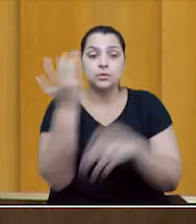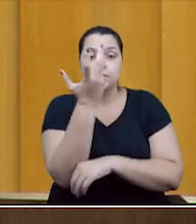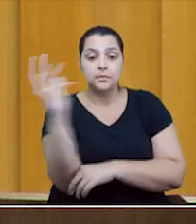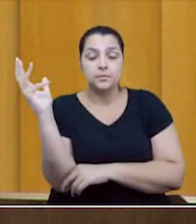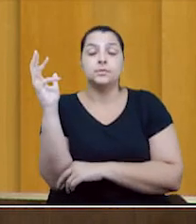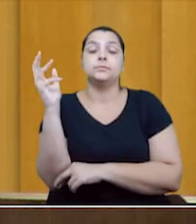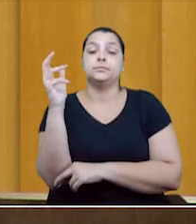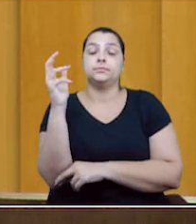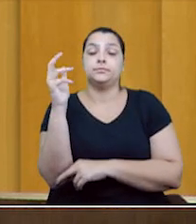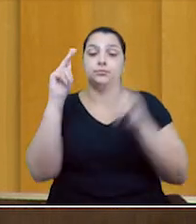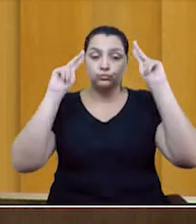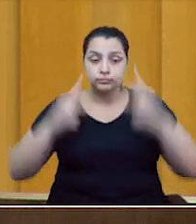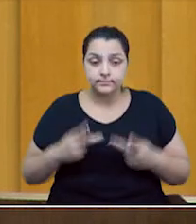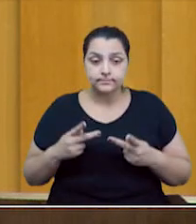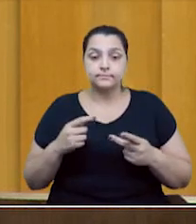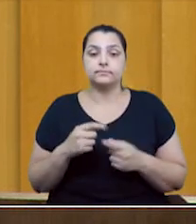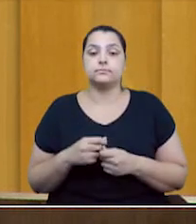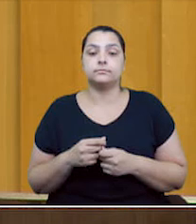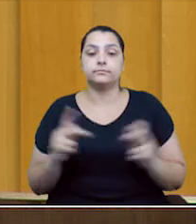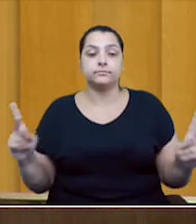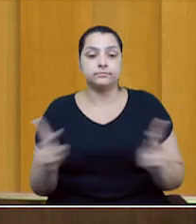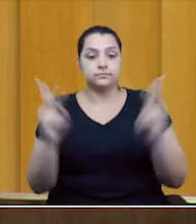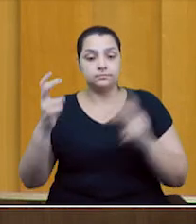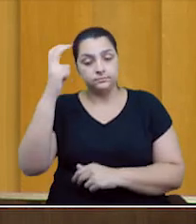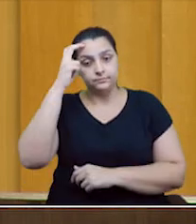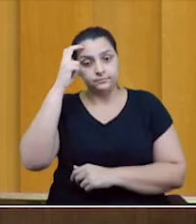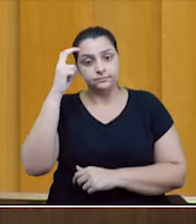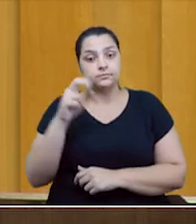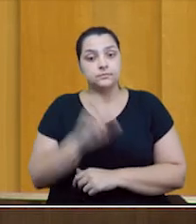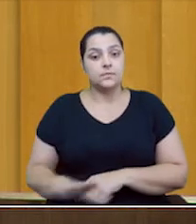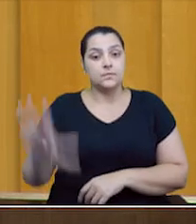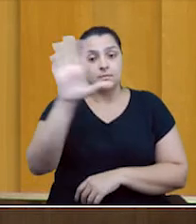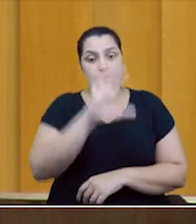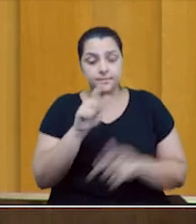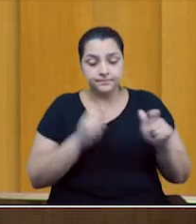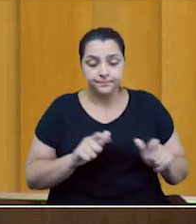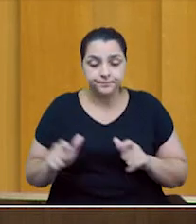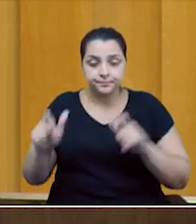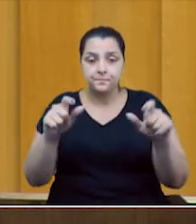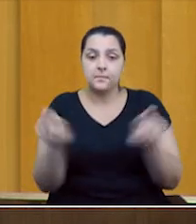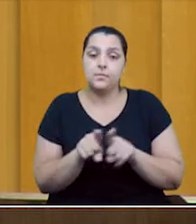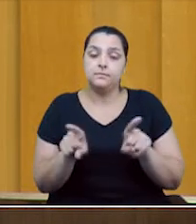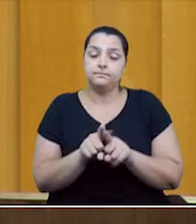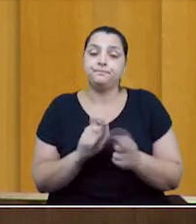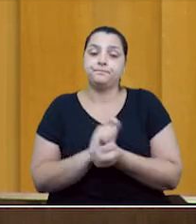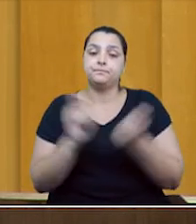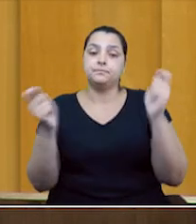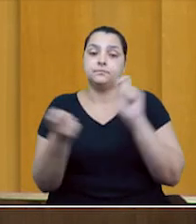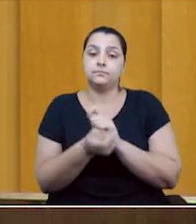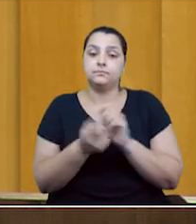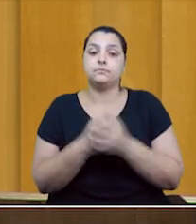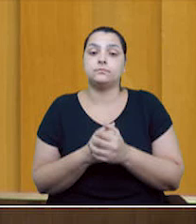Valorização dos elementos simbólicos das culturas nacional e regionais. Adequação das mensagens,